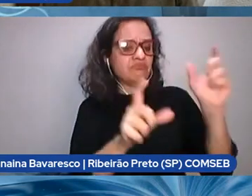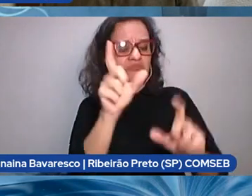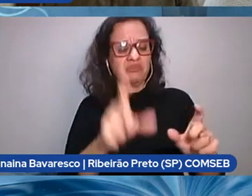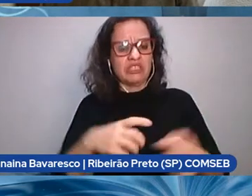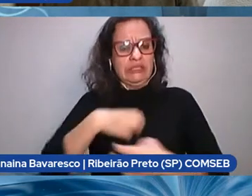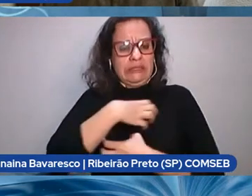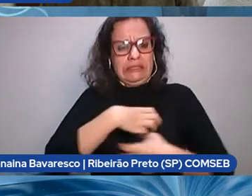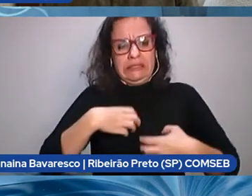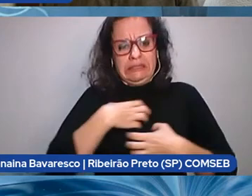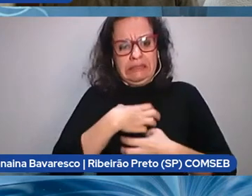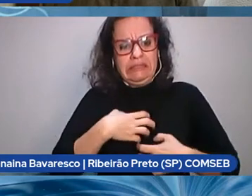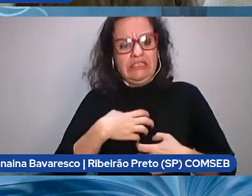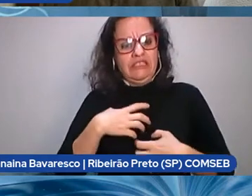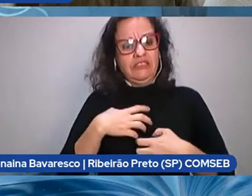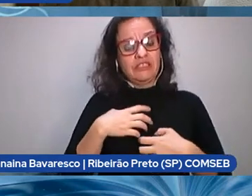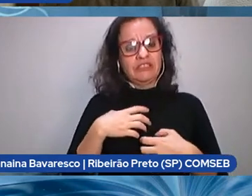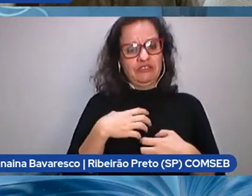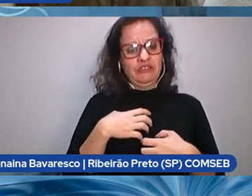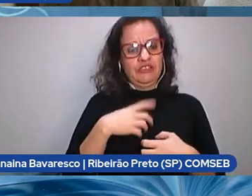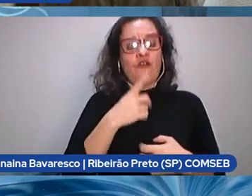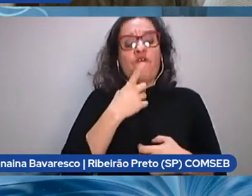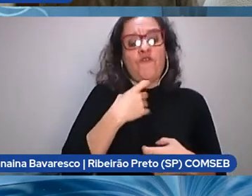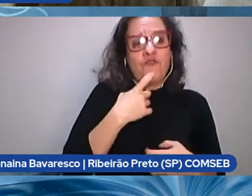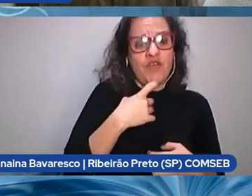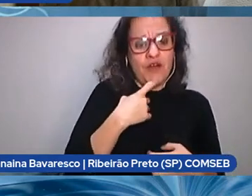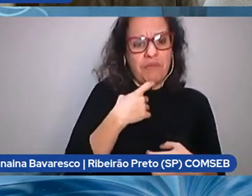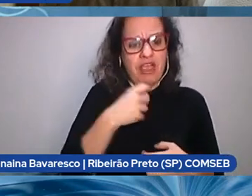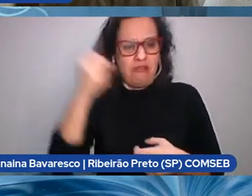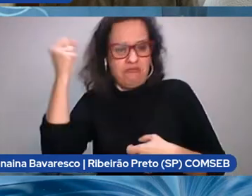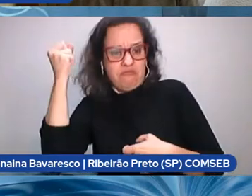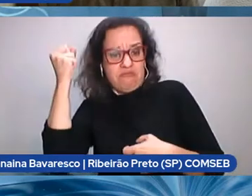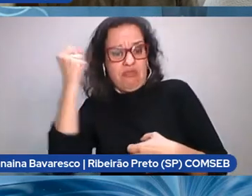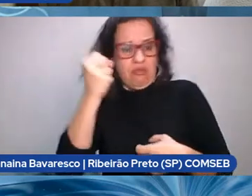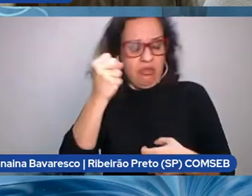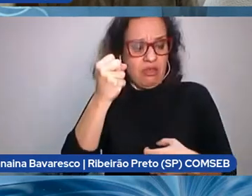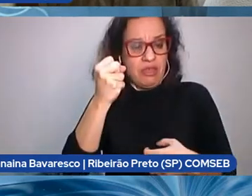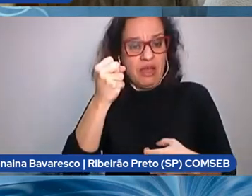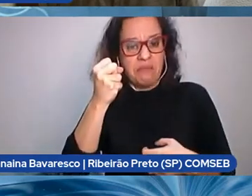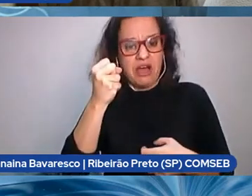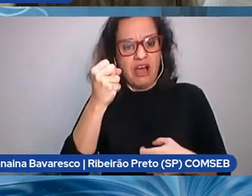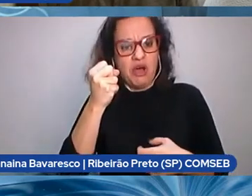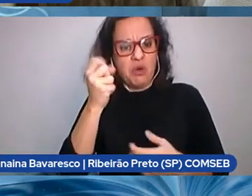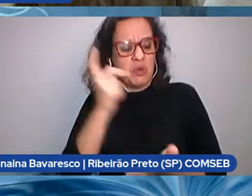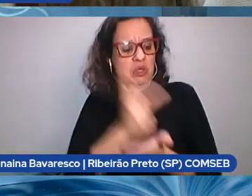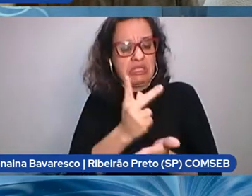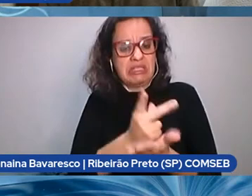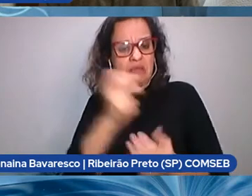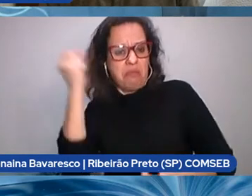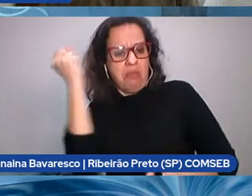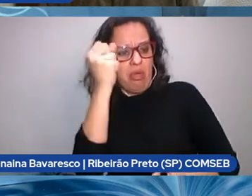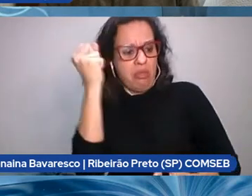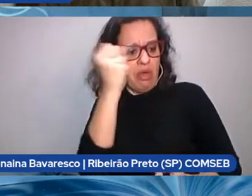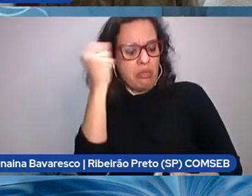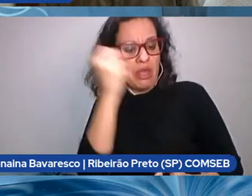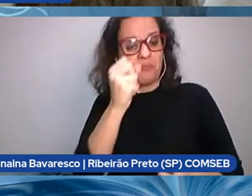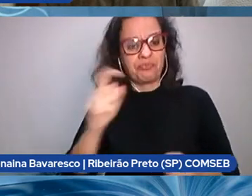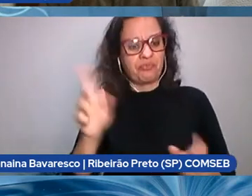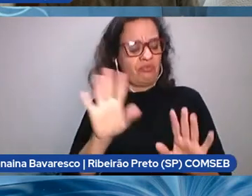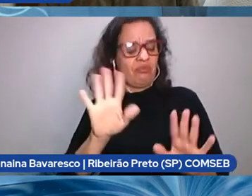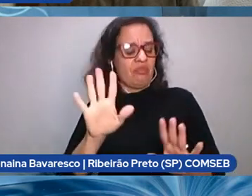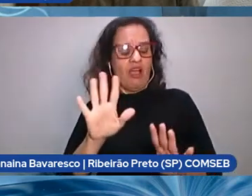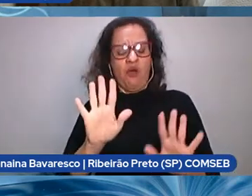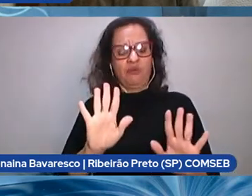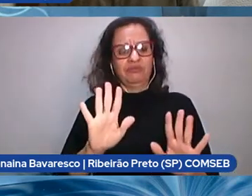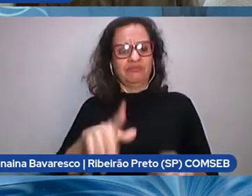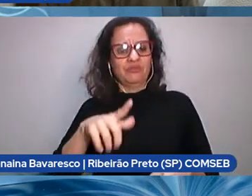enfesado, todo vermelho, com um tridente na mão, toda hora querendo espetar a gente. Não, isso não existe. Isso